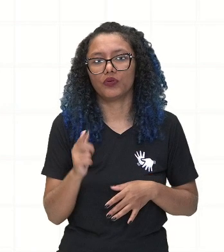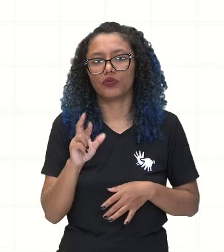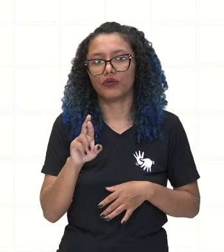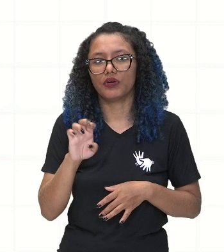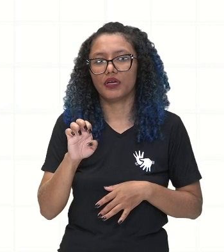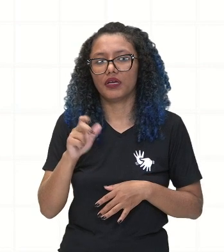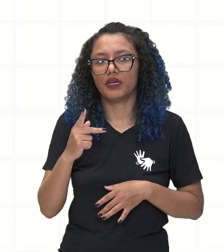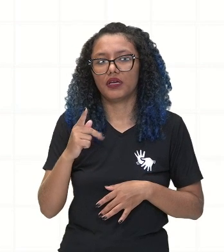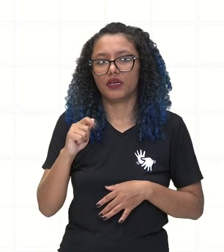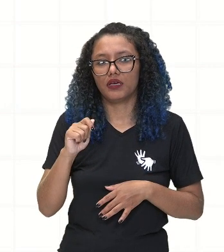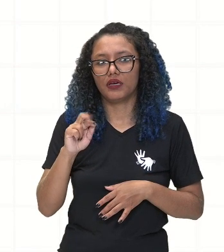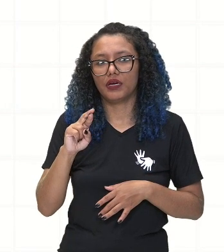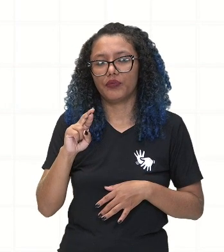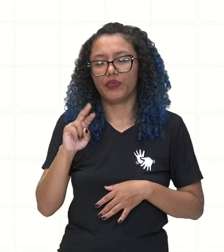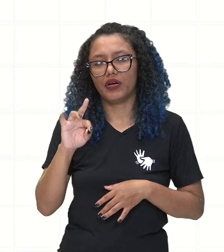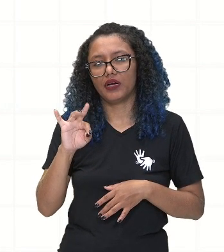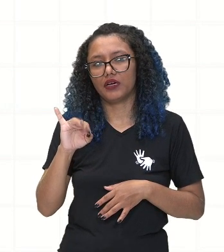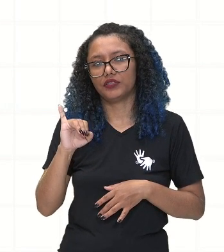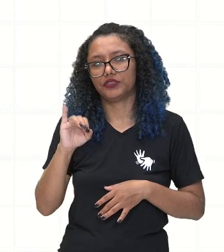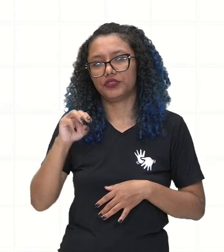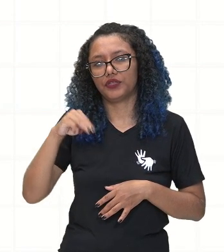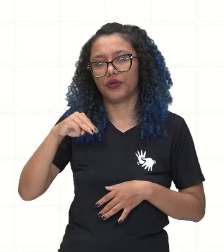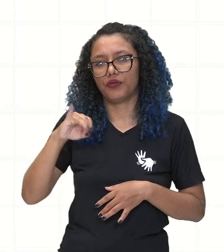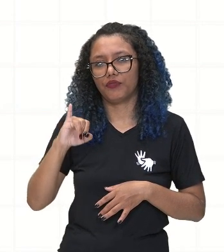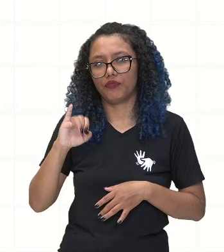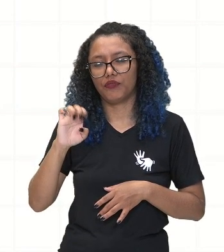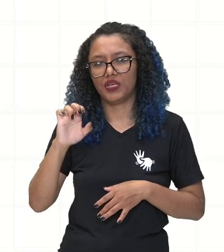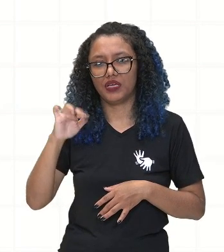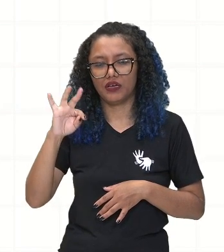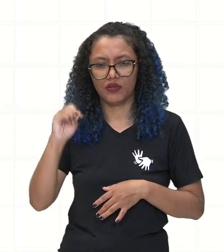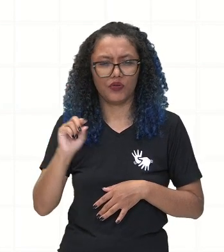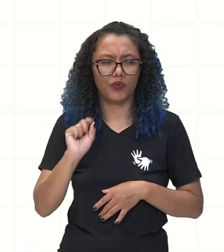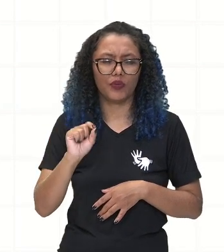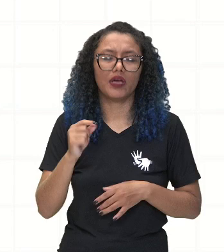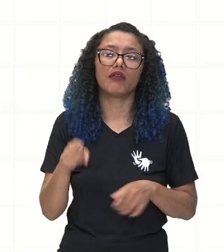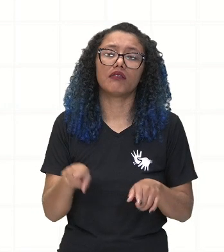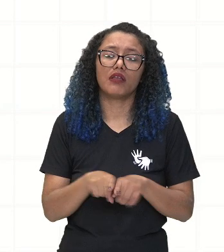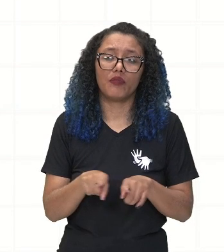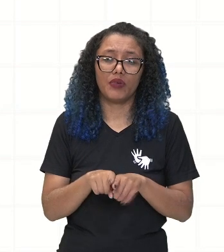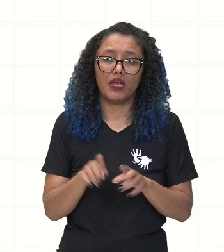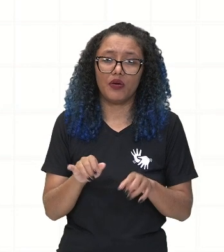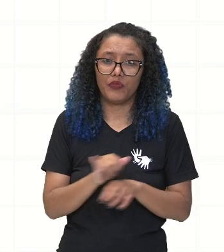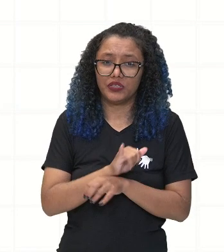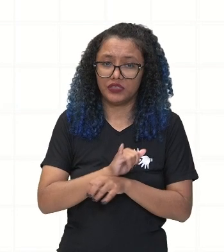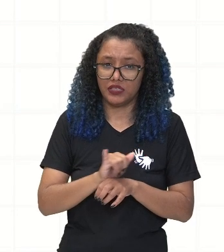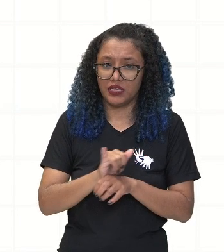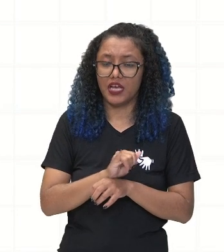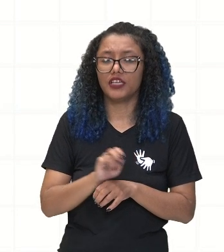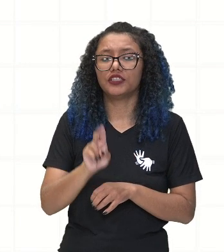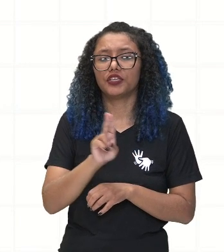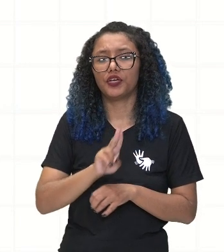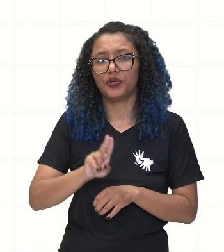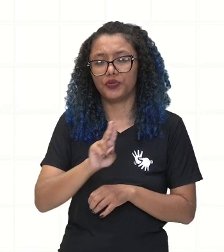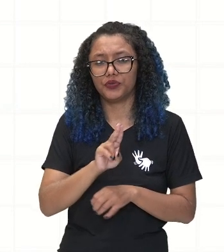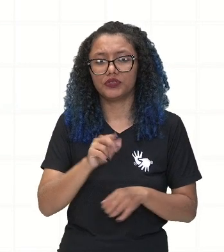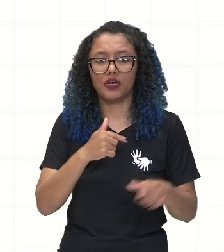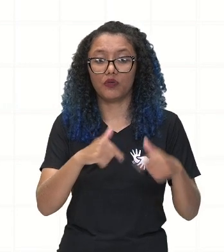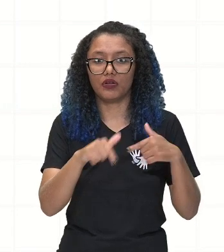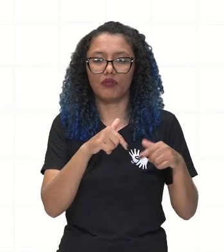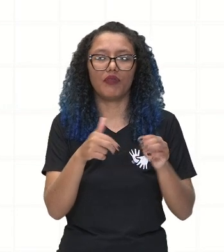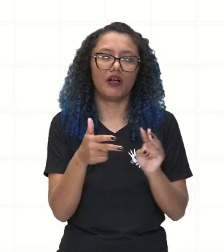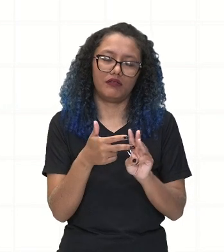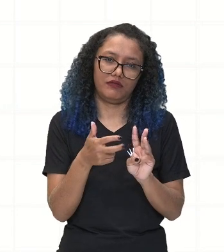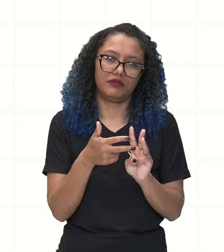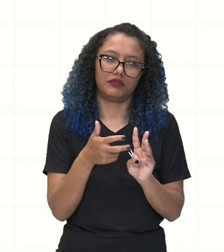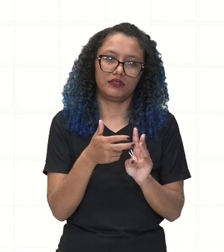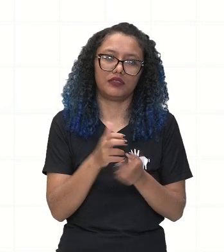Repartimento. O que seria isso? Era uma das formas também de se explorar a mão de obra indígena. Então,